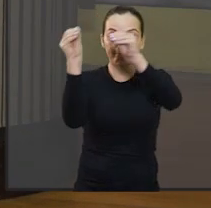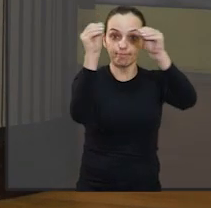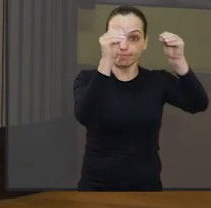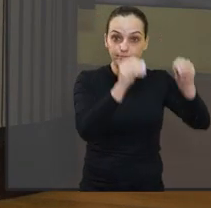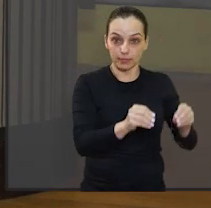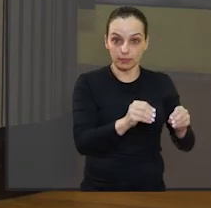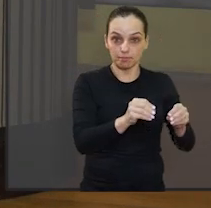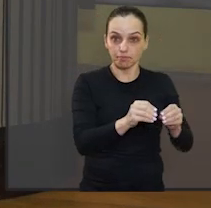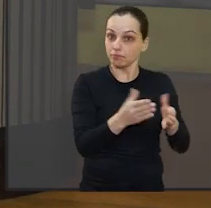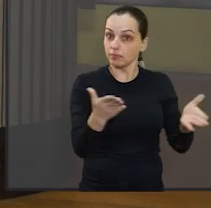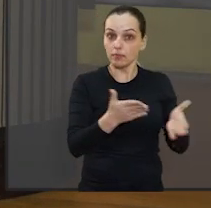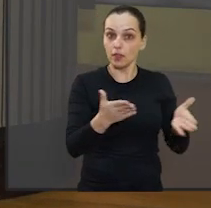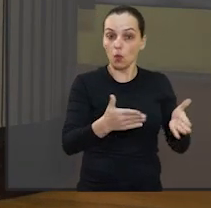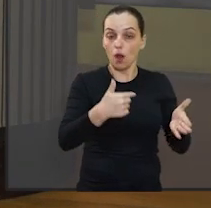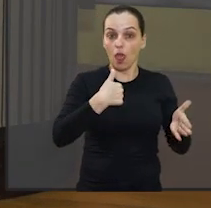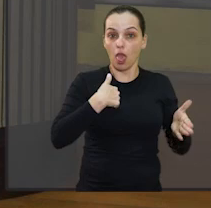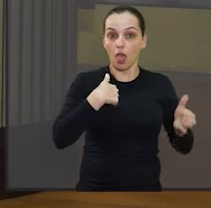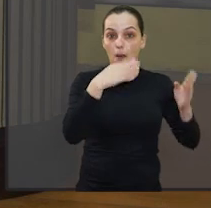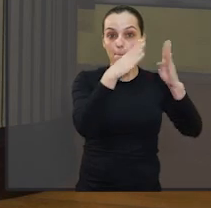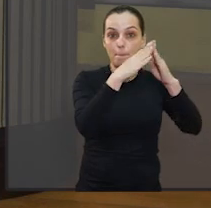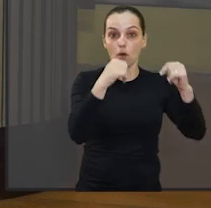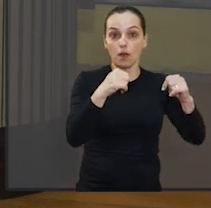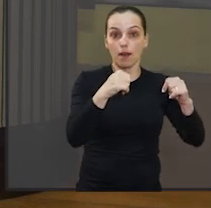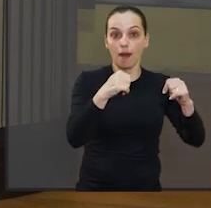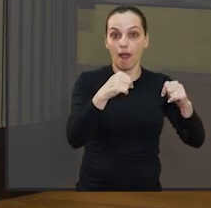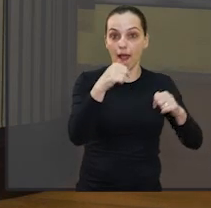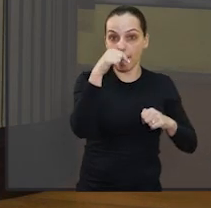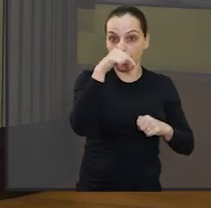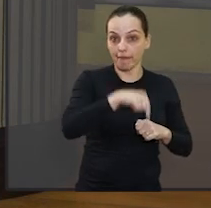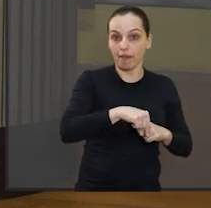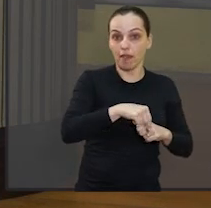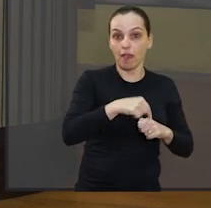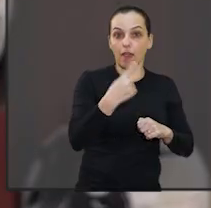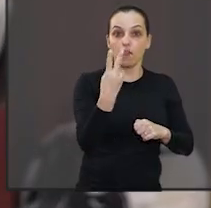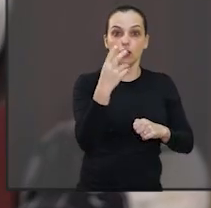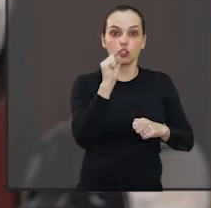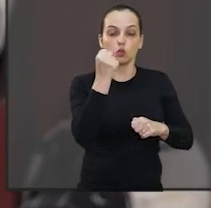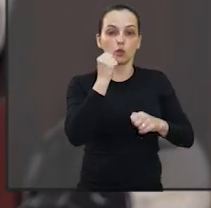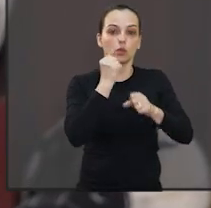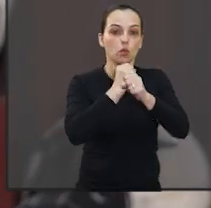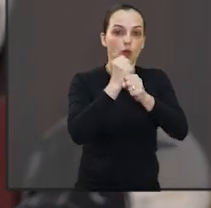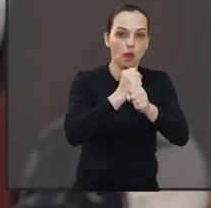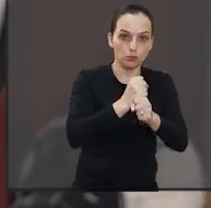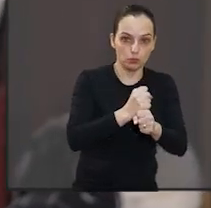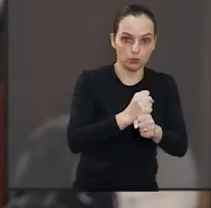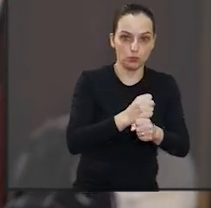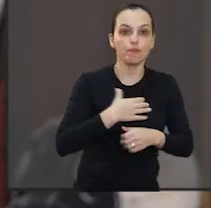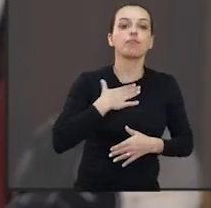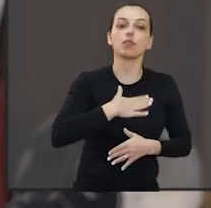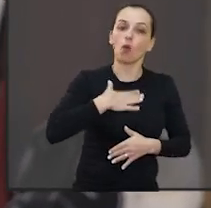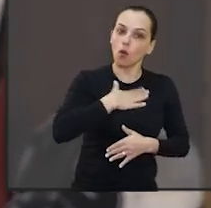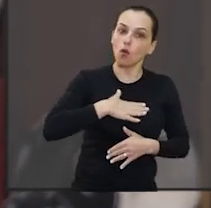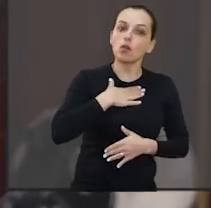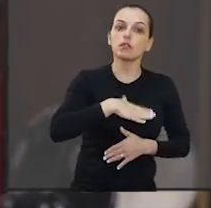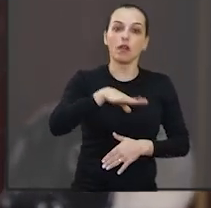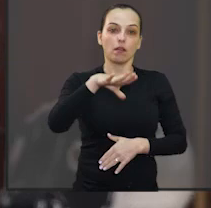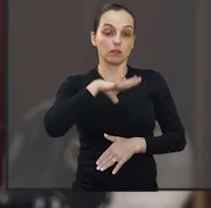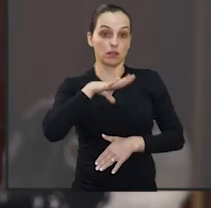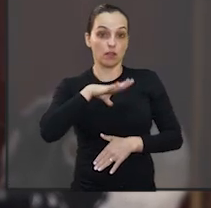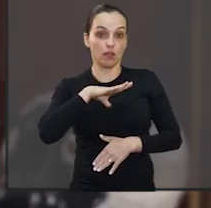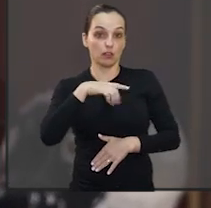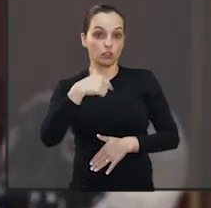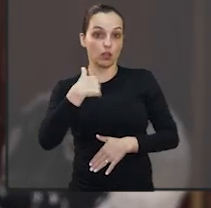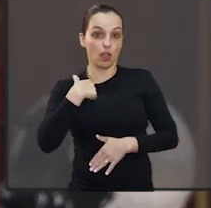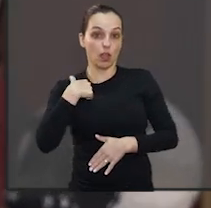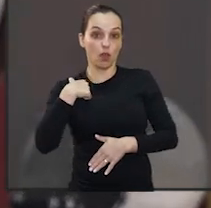né? Originalmente não, né? Eu sou enraizado já há muitos anos, então eu sou um araraquarense por opção.